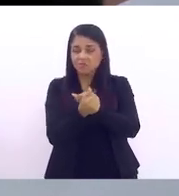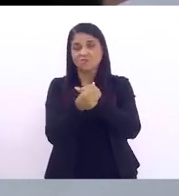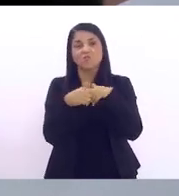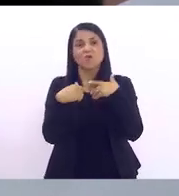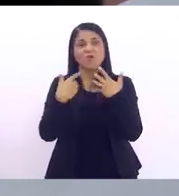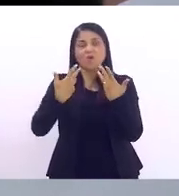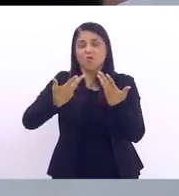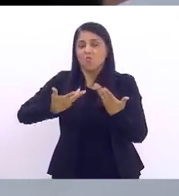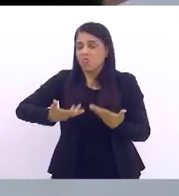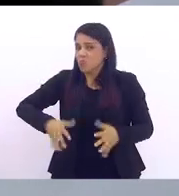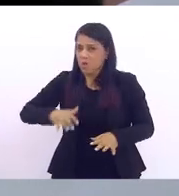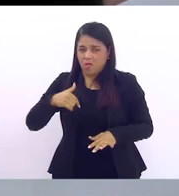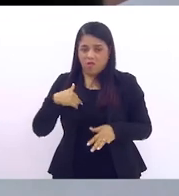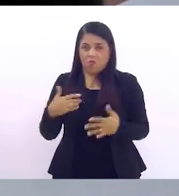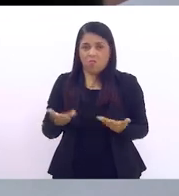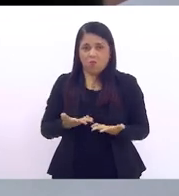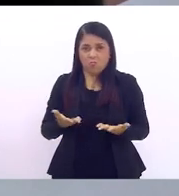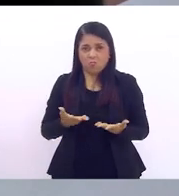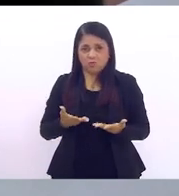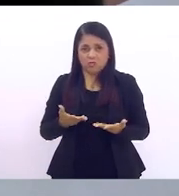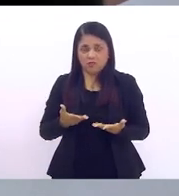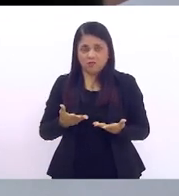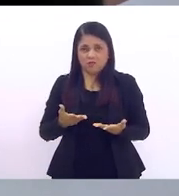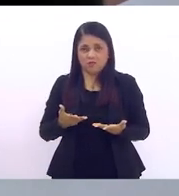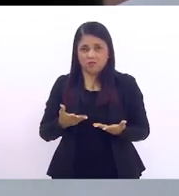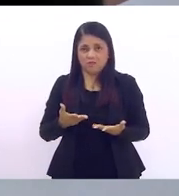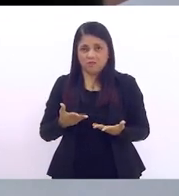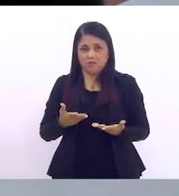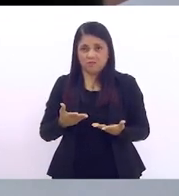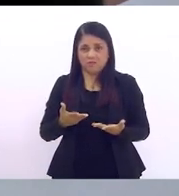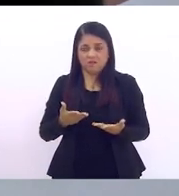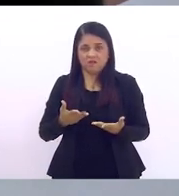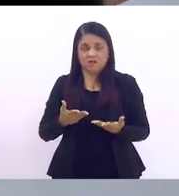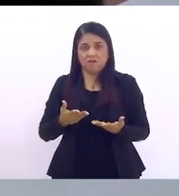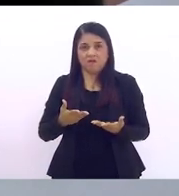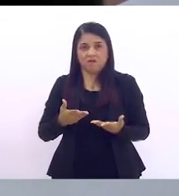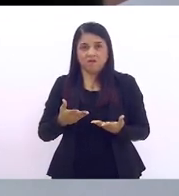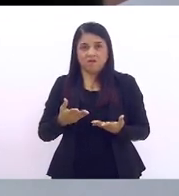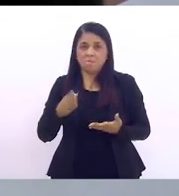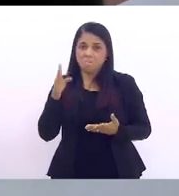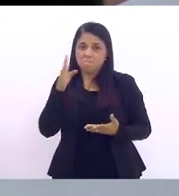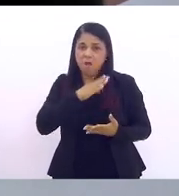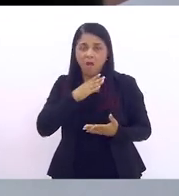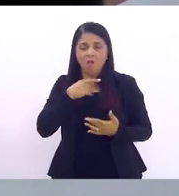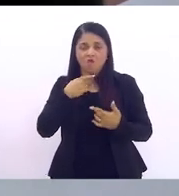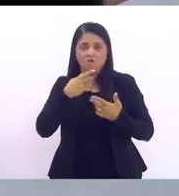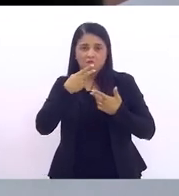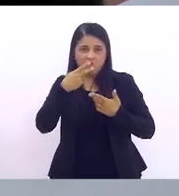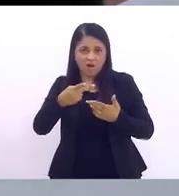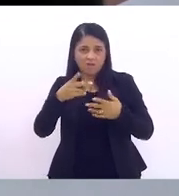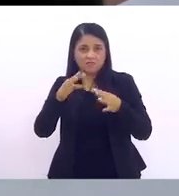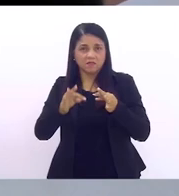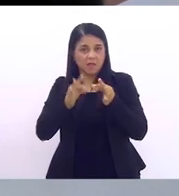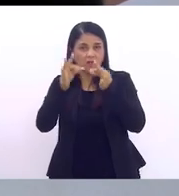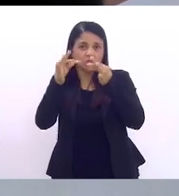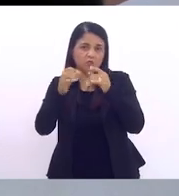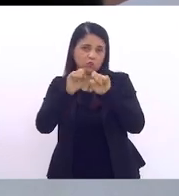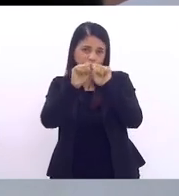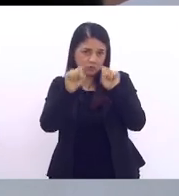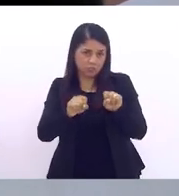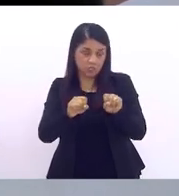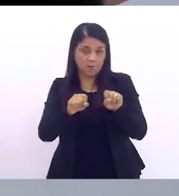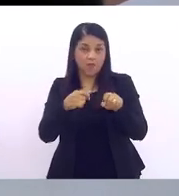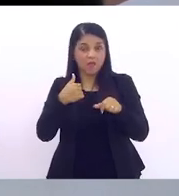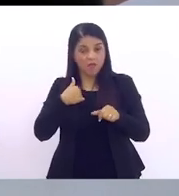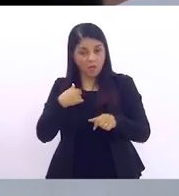em maneira alguma né em cheque a tecnologia ou esse sistema Eu acho que isso veio para ficar realmente eu